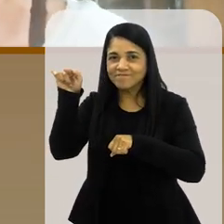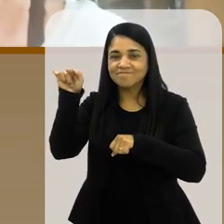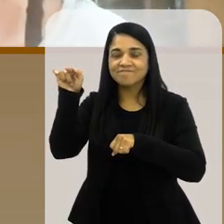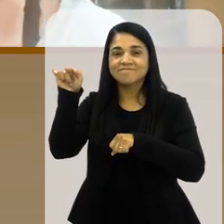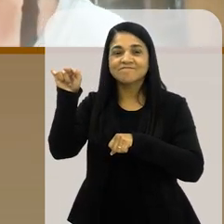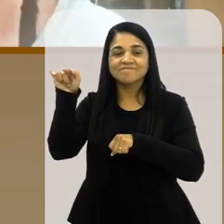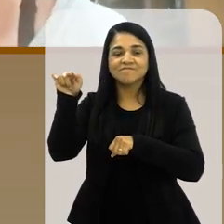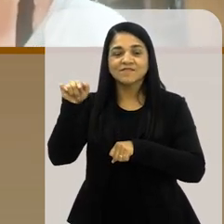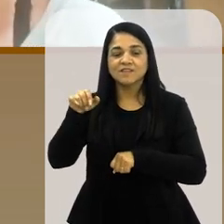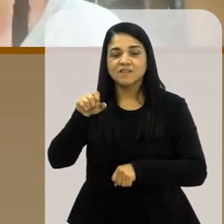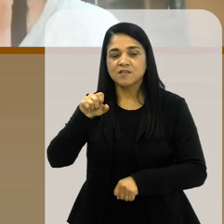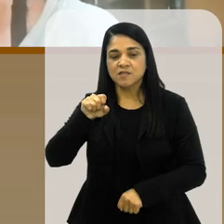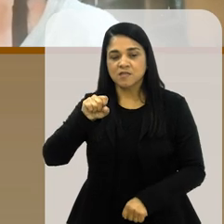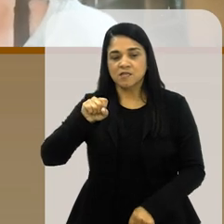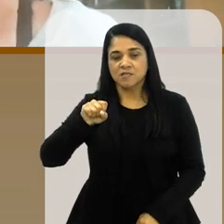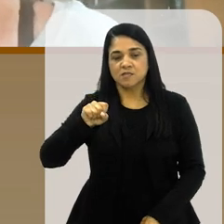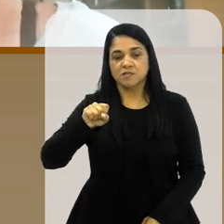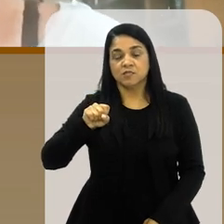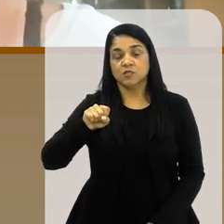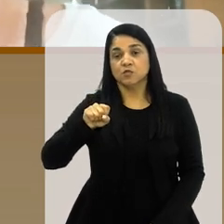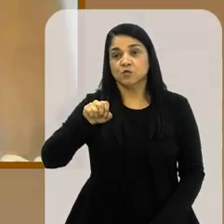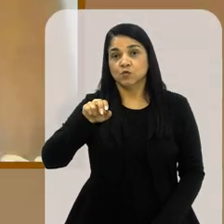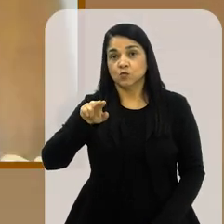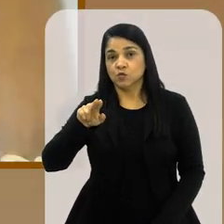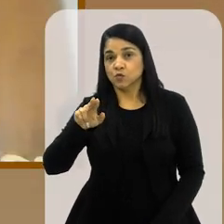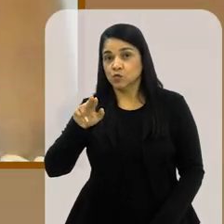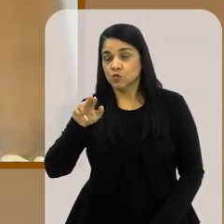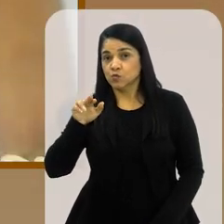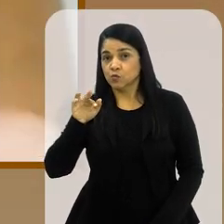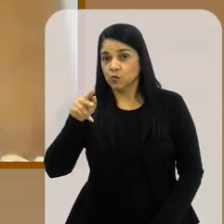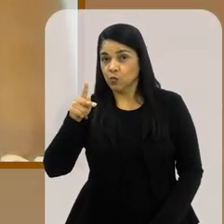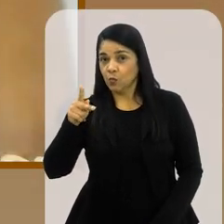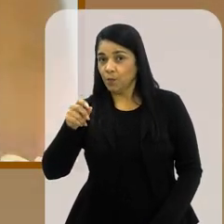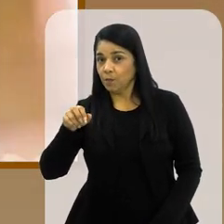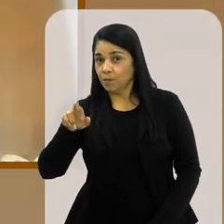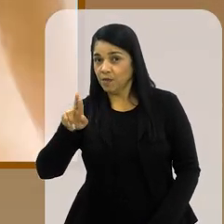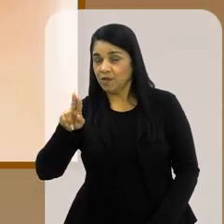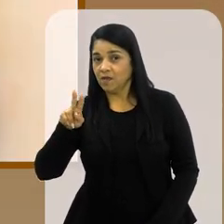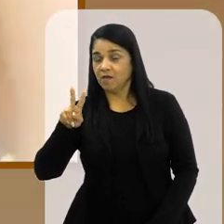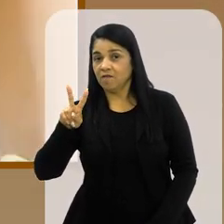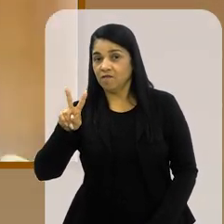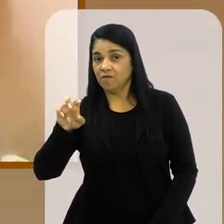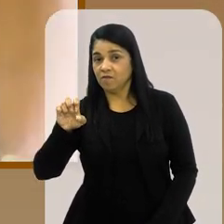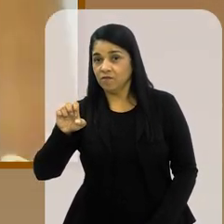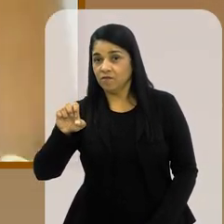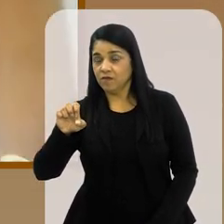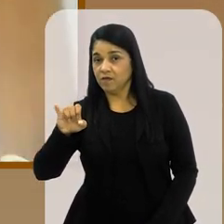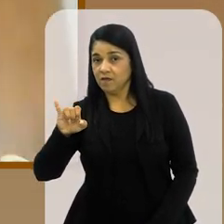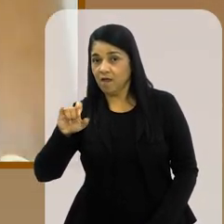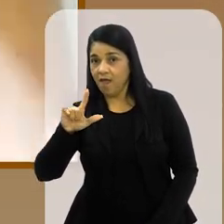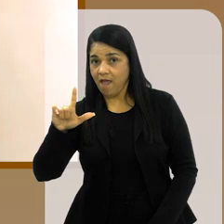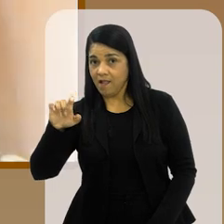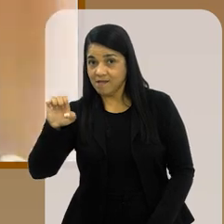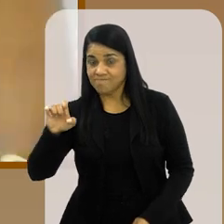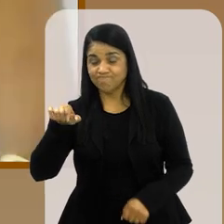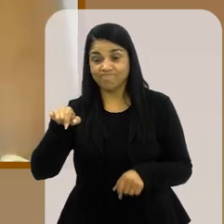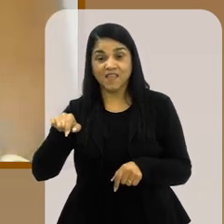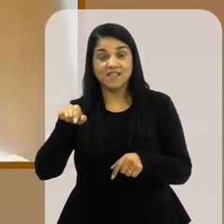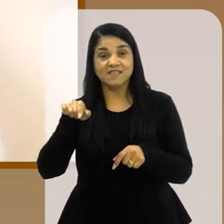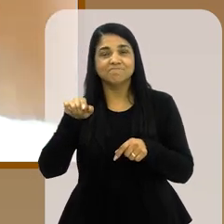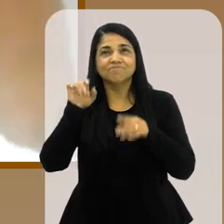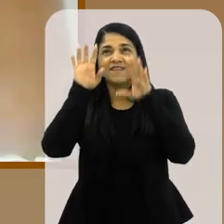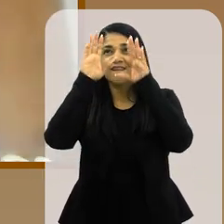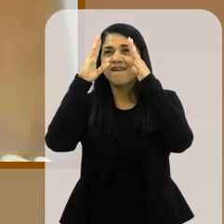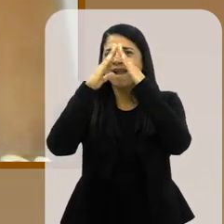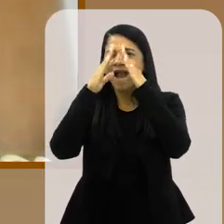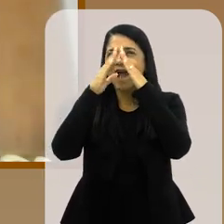dos brasileiros, que se chama Supervielle, porque ele colocava tudo no céu, as casas,